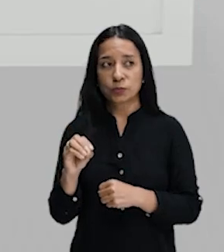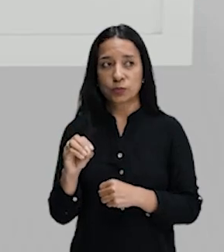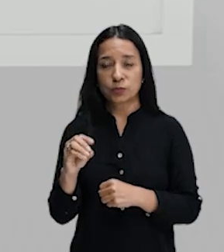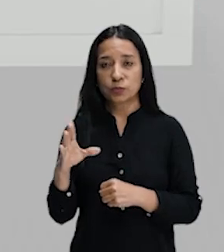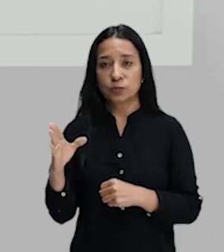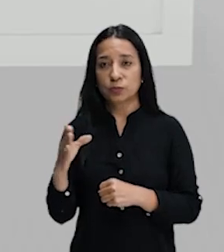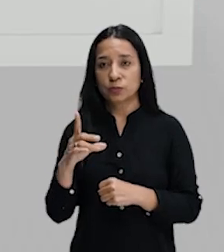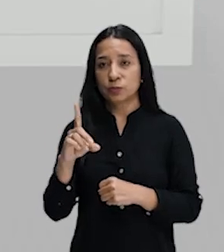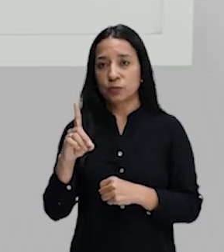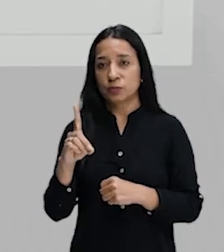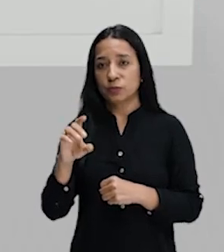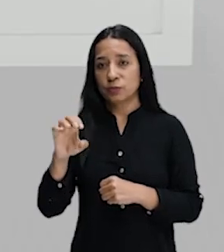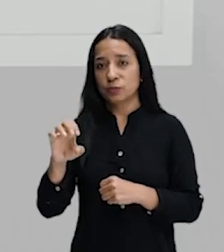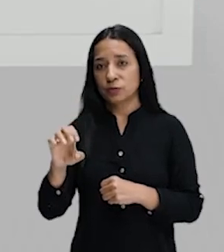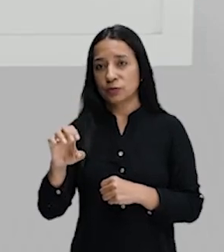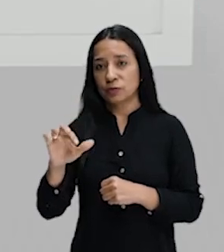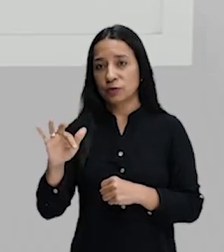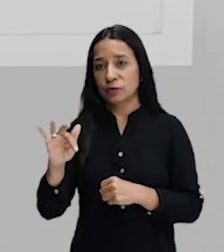de ferro.